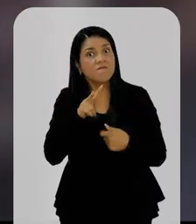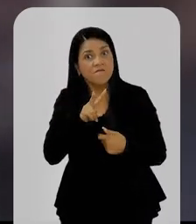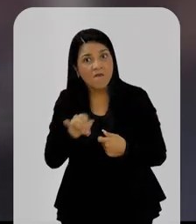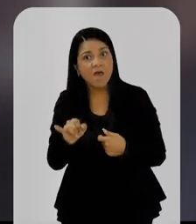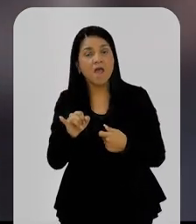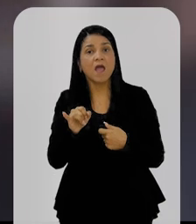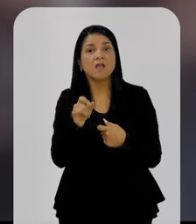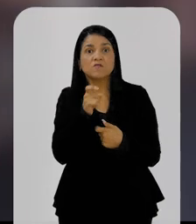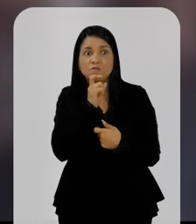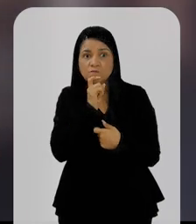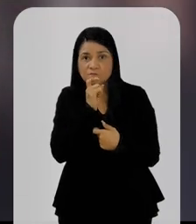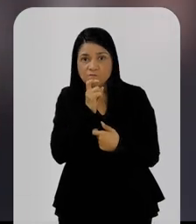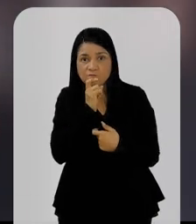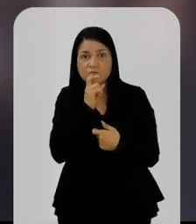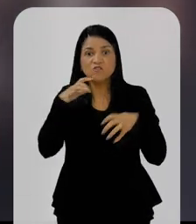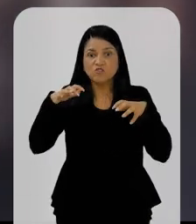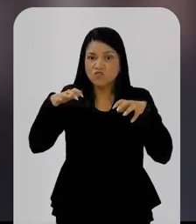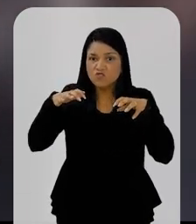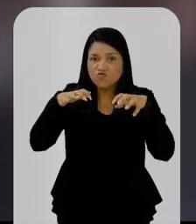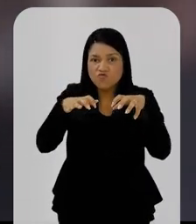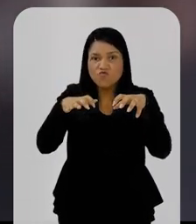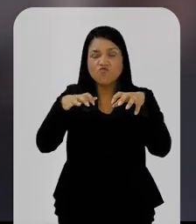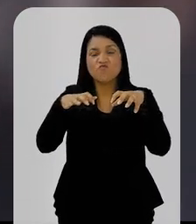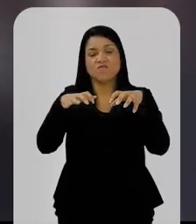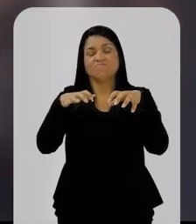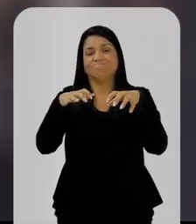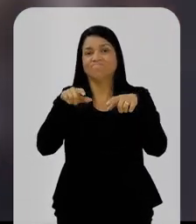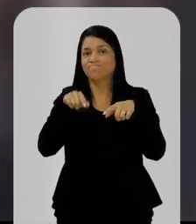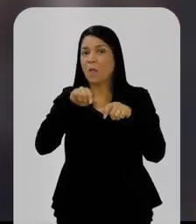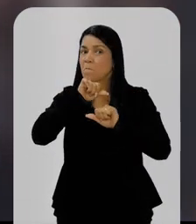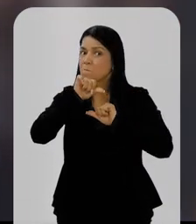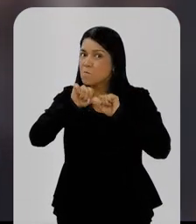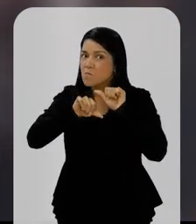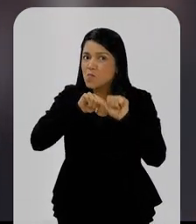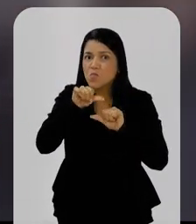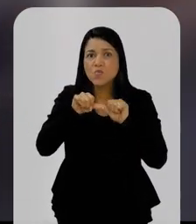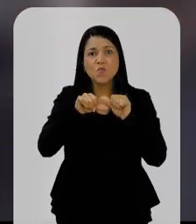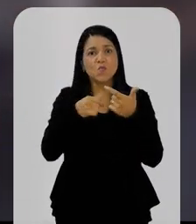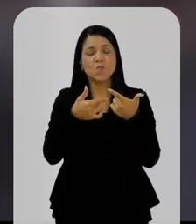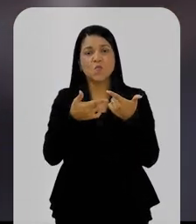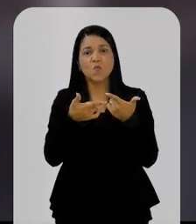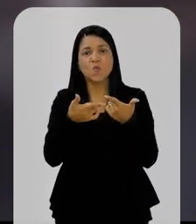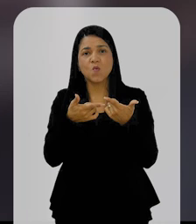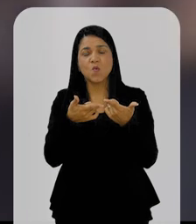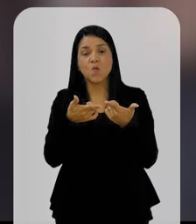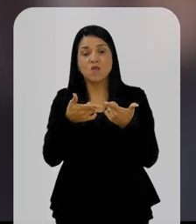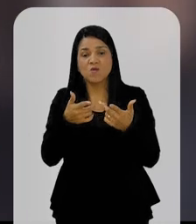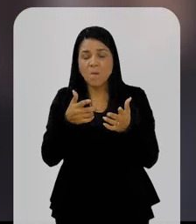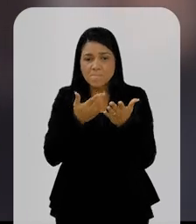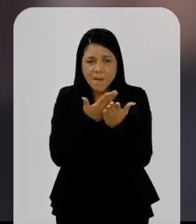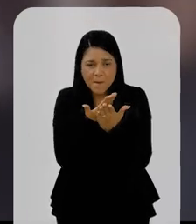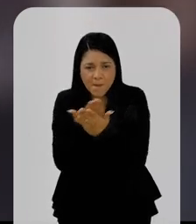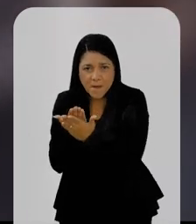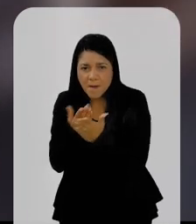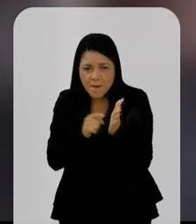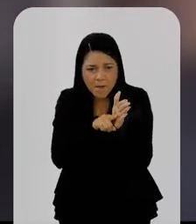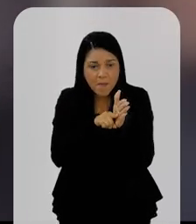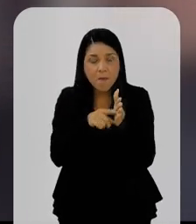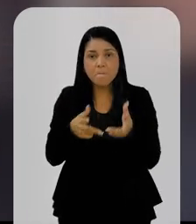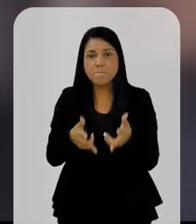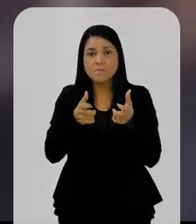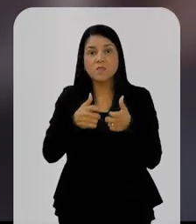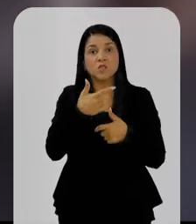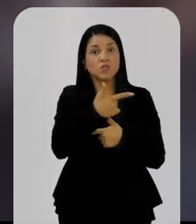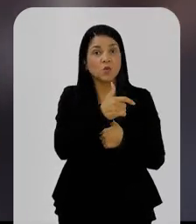um inverno com chuva. O comportamento das chuvas mudou. Eu tenho feito um levantamento e já percebi que, por exemplo,